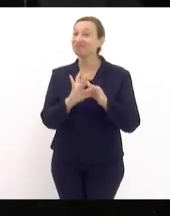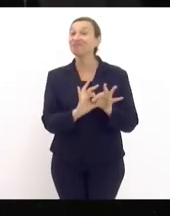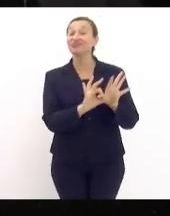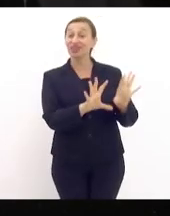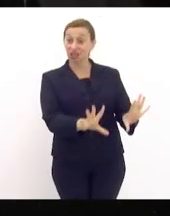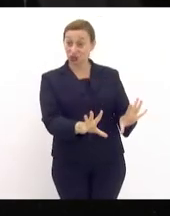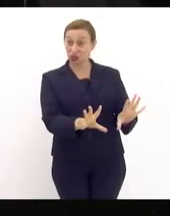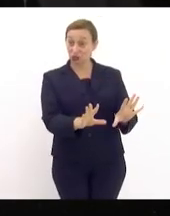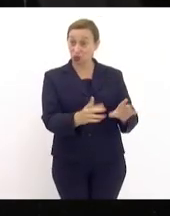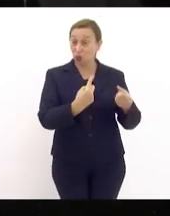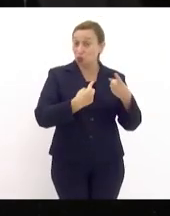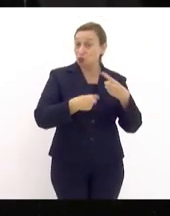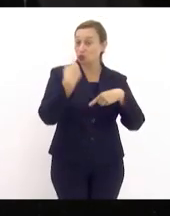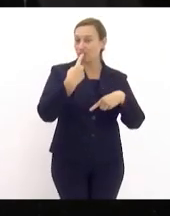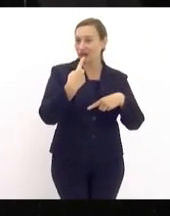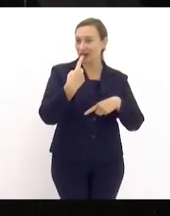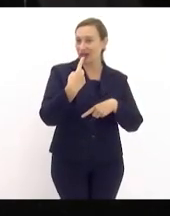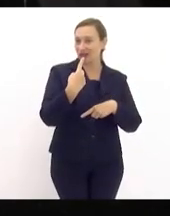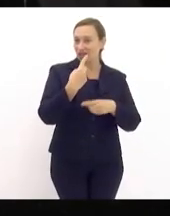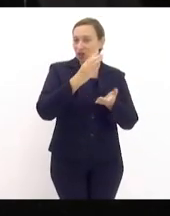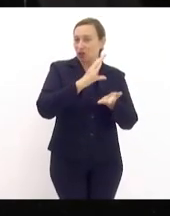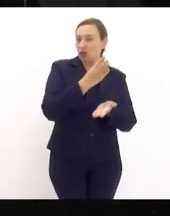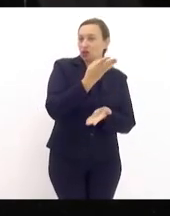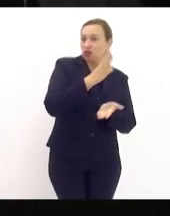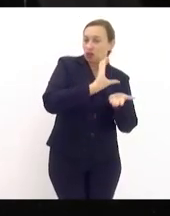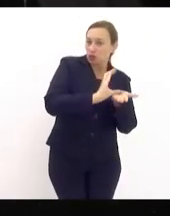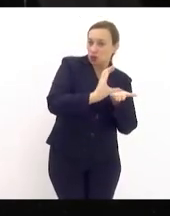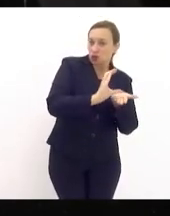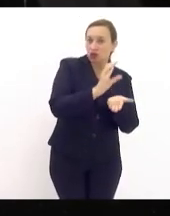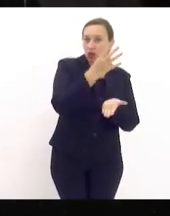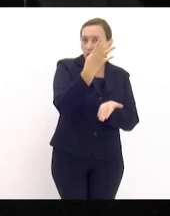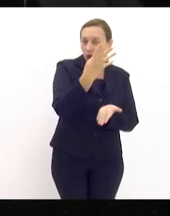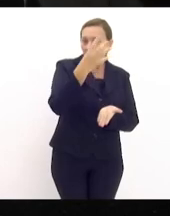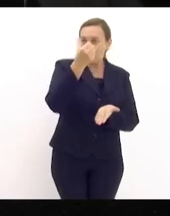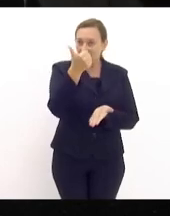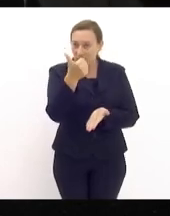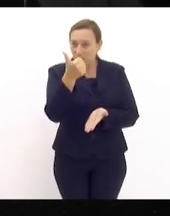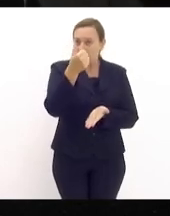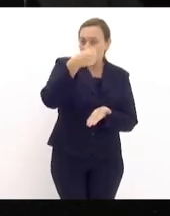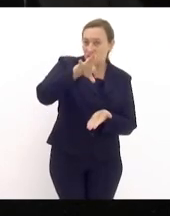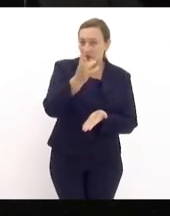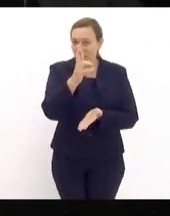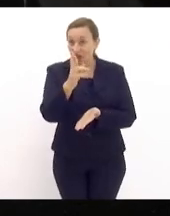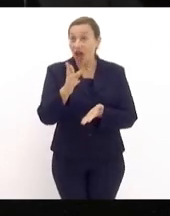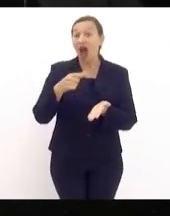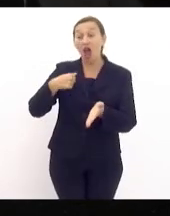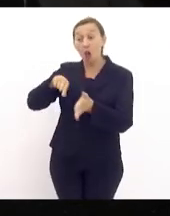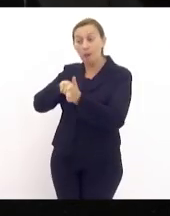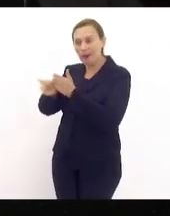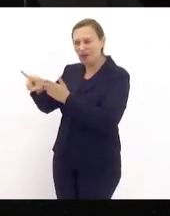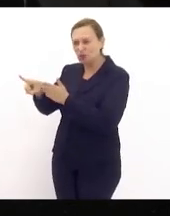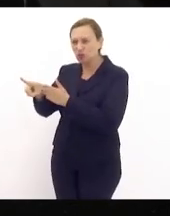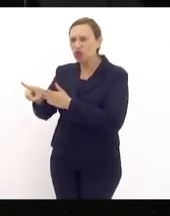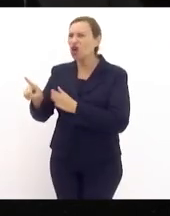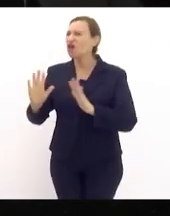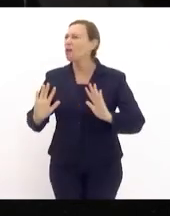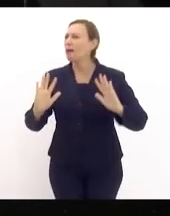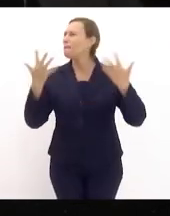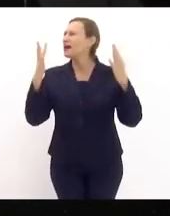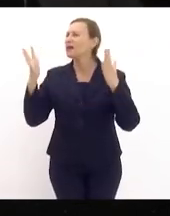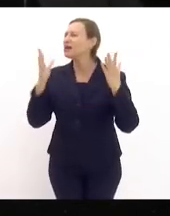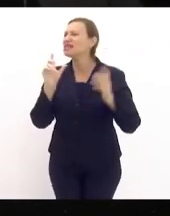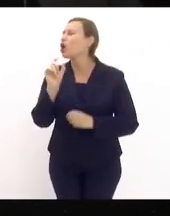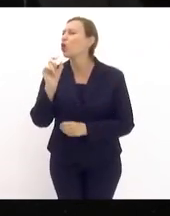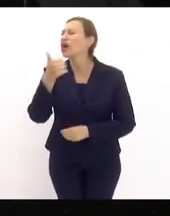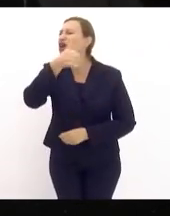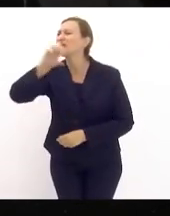né, um superávit de 41 bilhões de reais. E aí eu pergunto, o que nós vamos comemorar com 100 dias